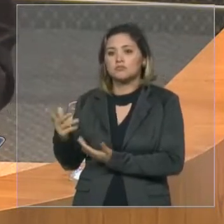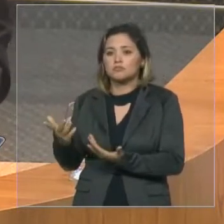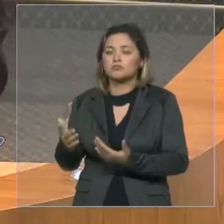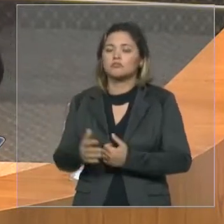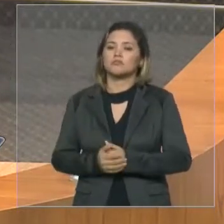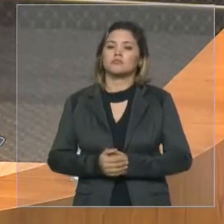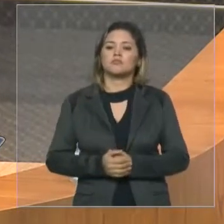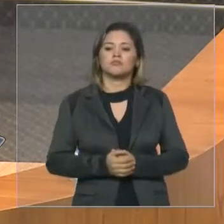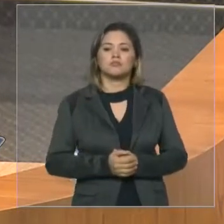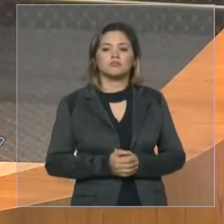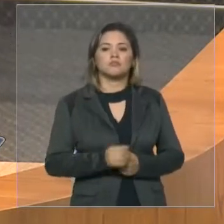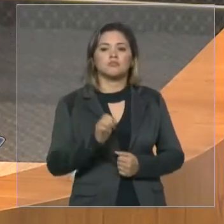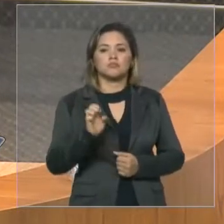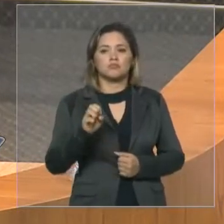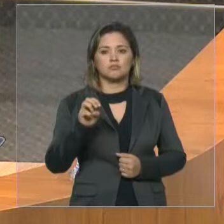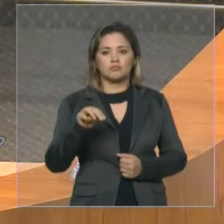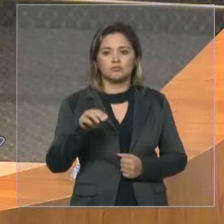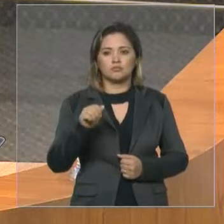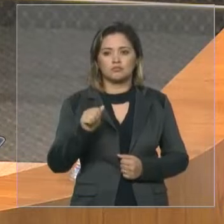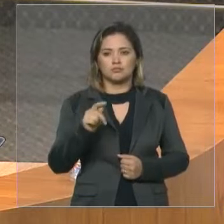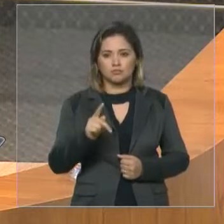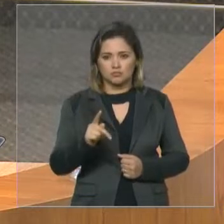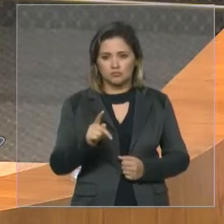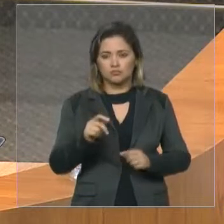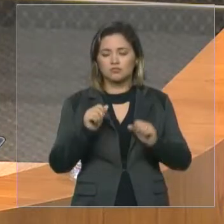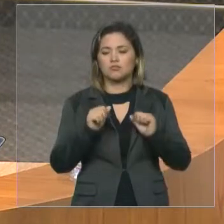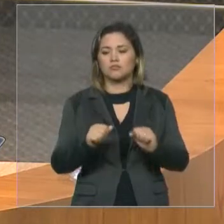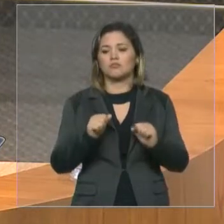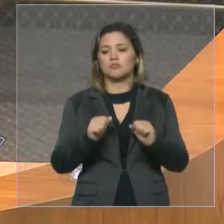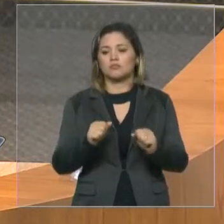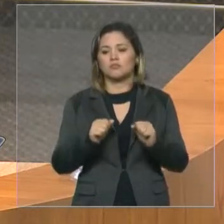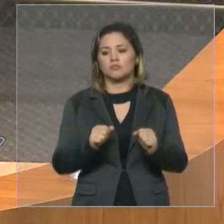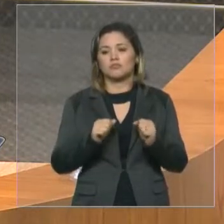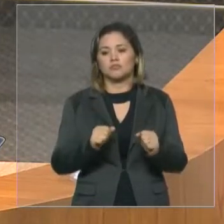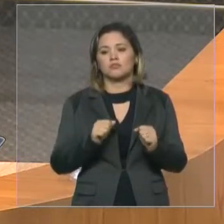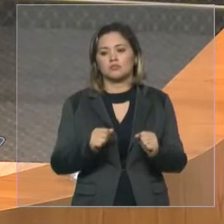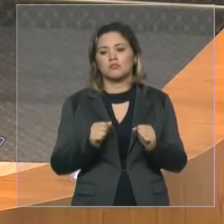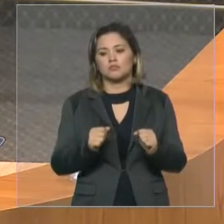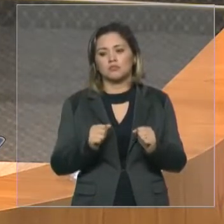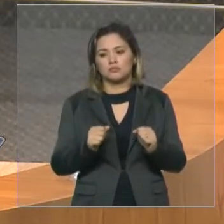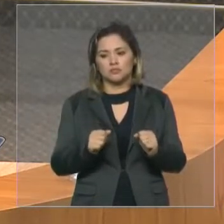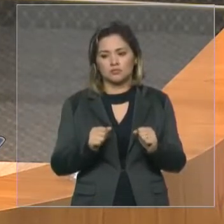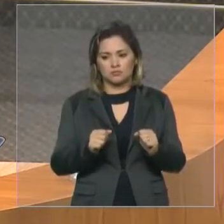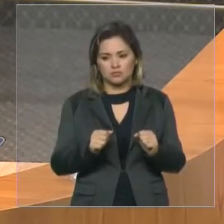bem, autorizada a transferir a título oneroso ou gratuito.